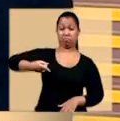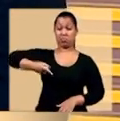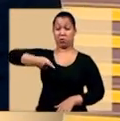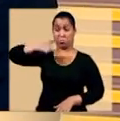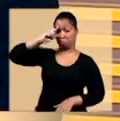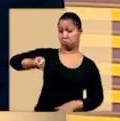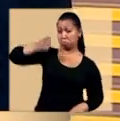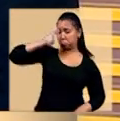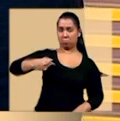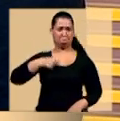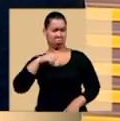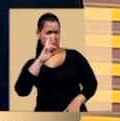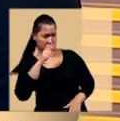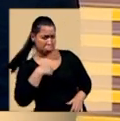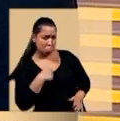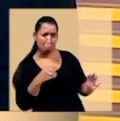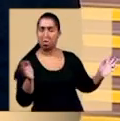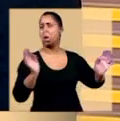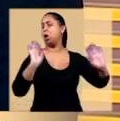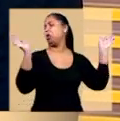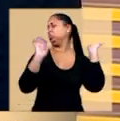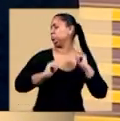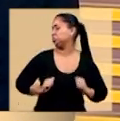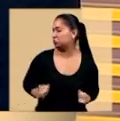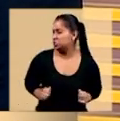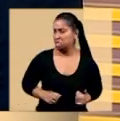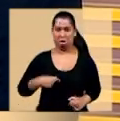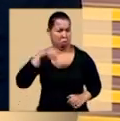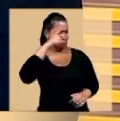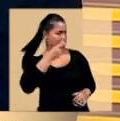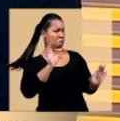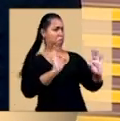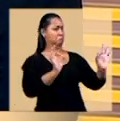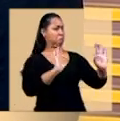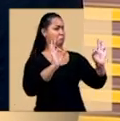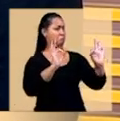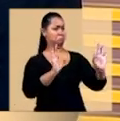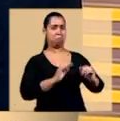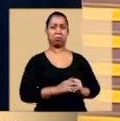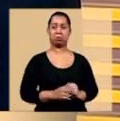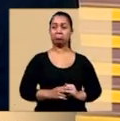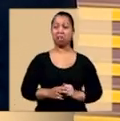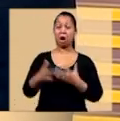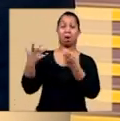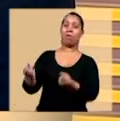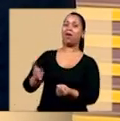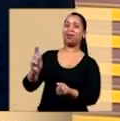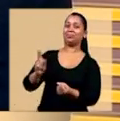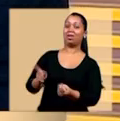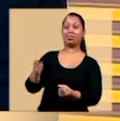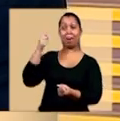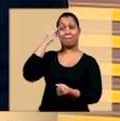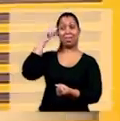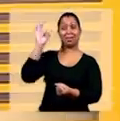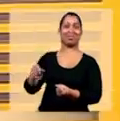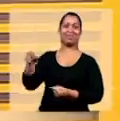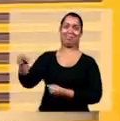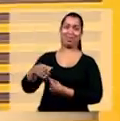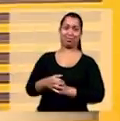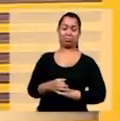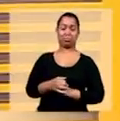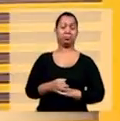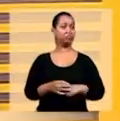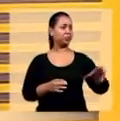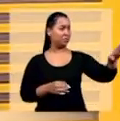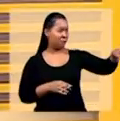um pouco forte para falar, ele fala, quem, eu? Imagina, não sou nada disso. Não admite. Ele acha que está certo. Quase sempre chama o